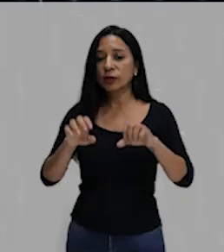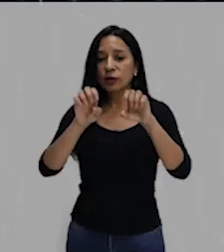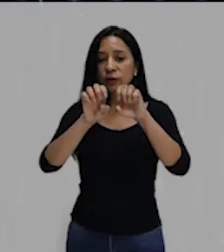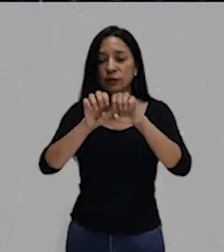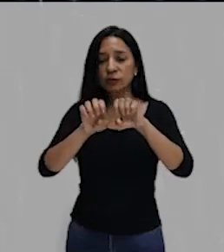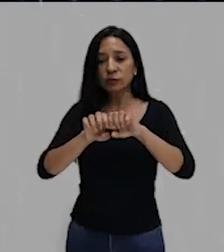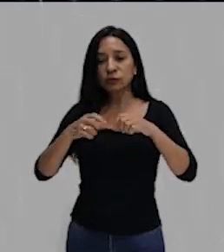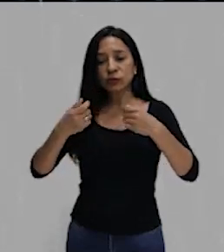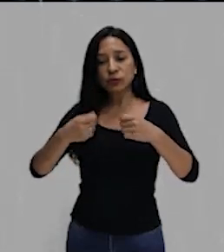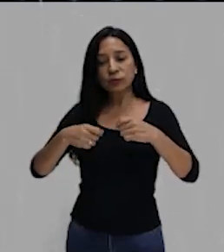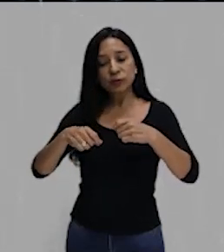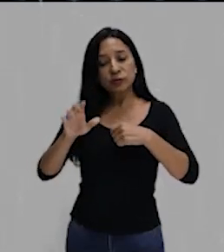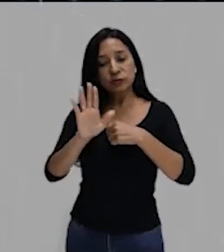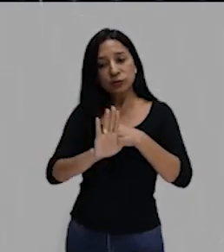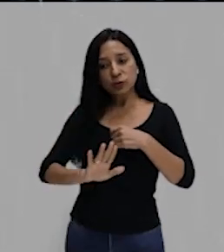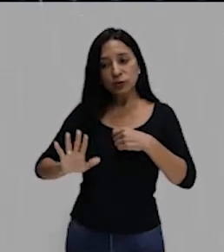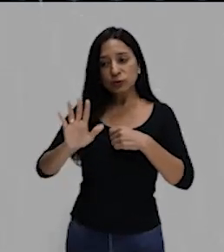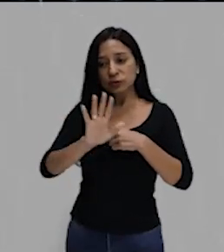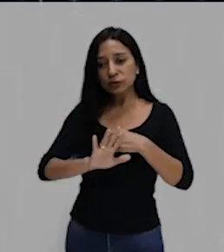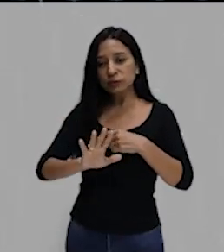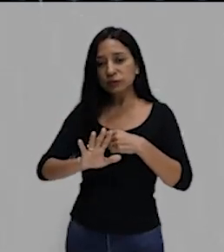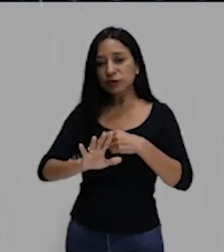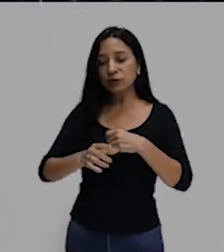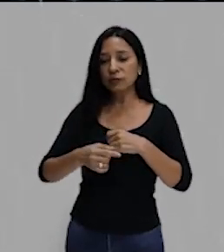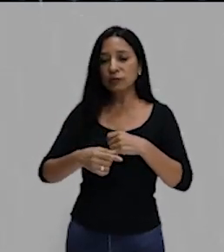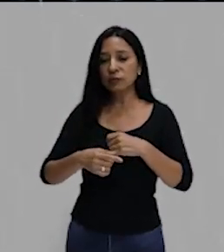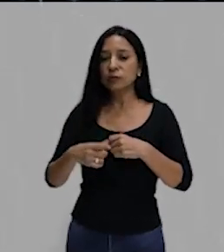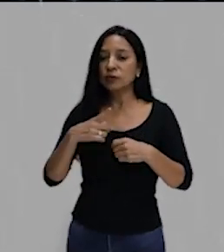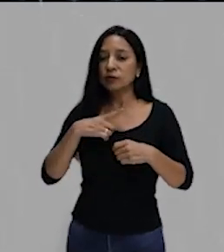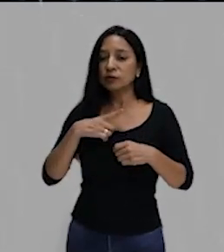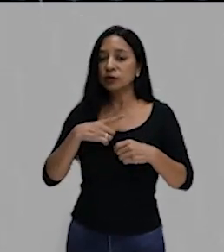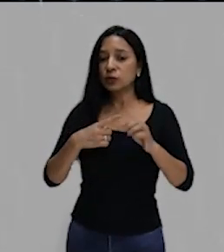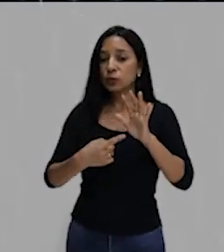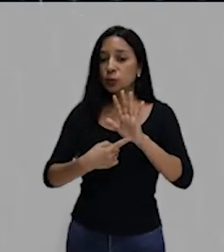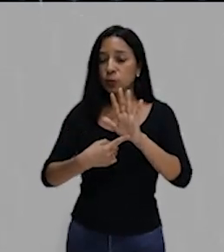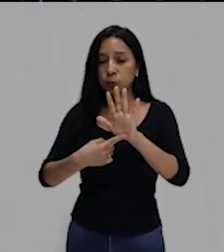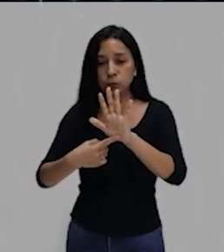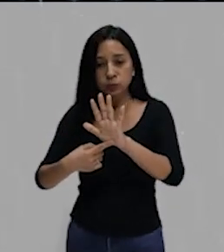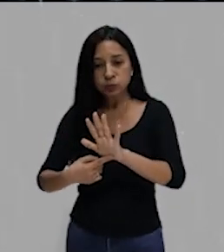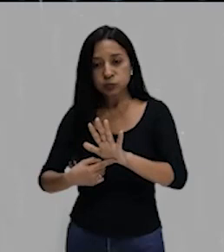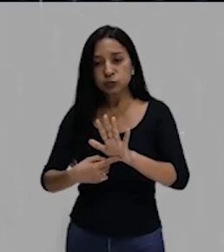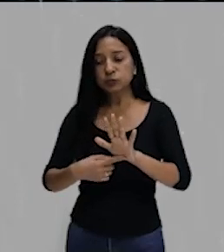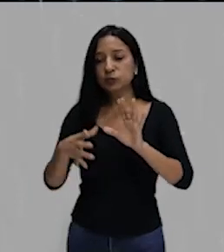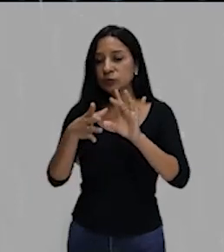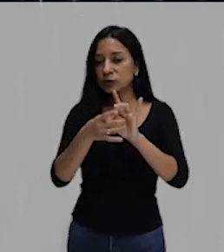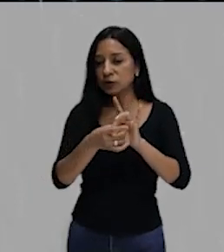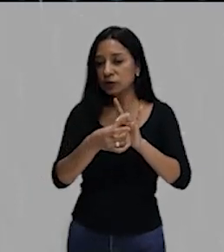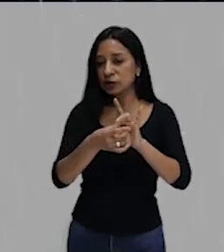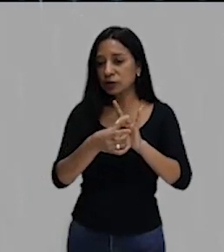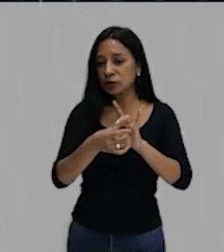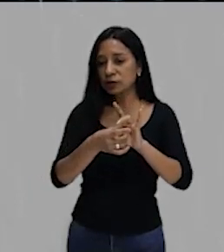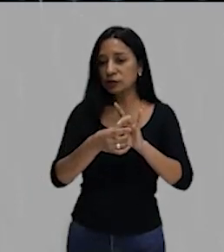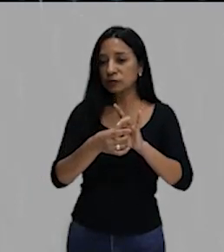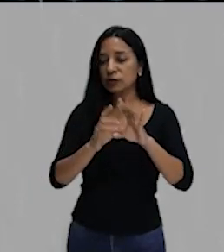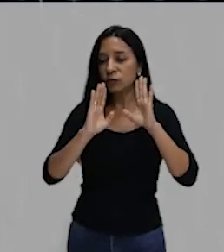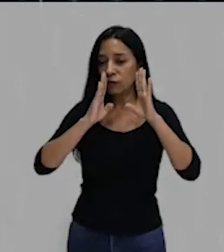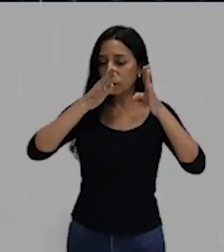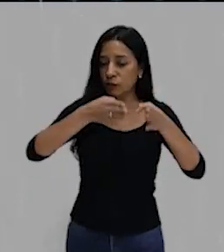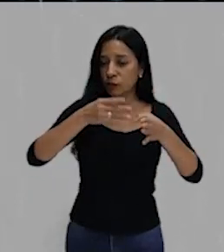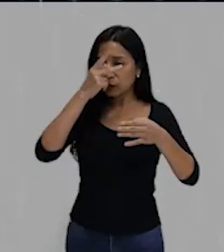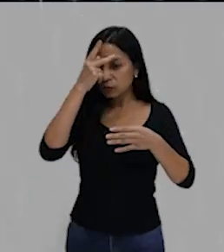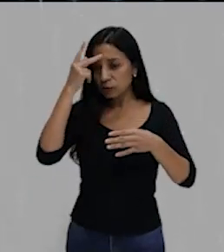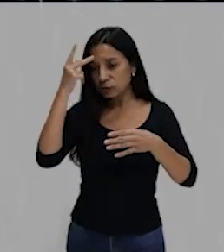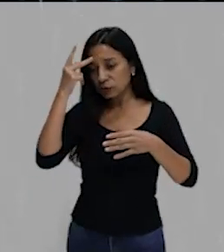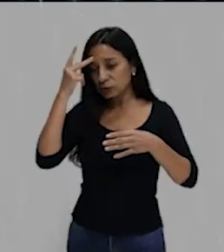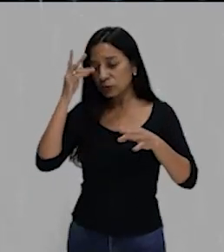flexível, regionalizável, considerando cada região de modo integrado, centrado nas pessoas e nos fatores sociais,